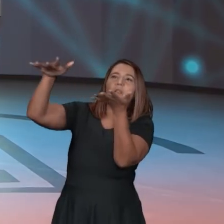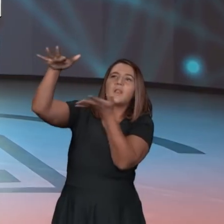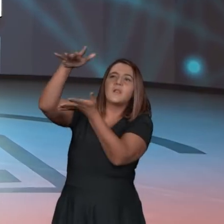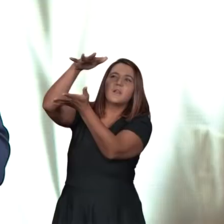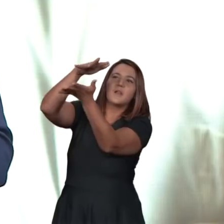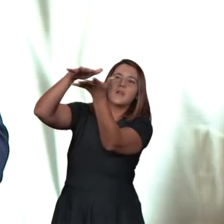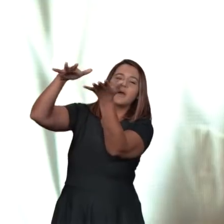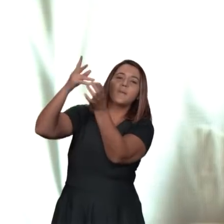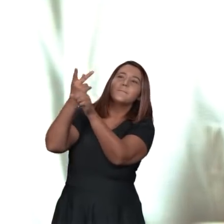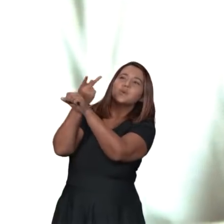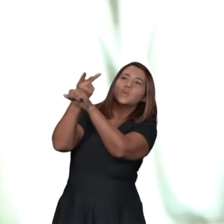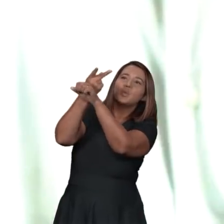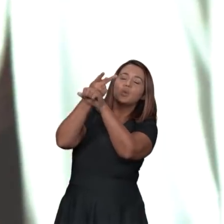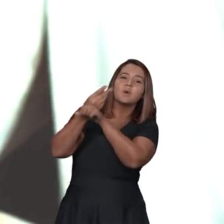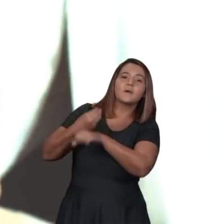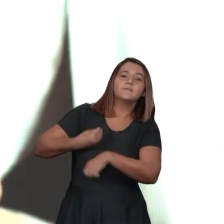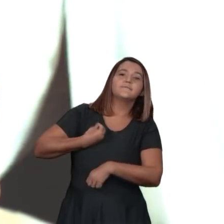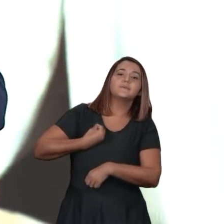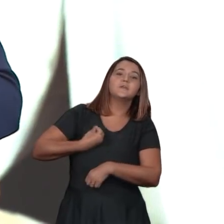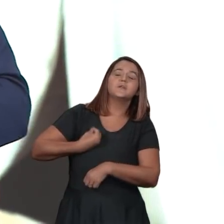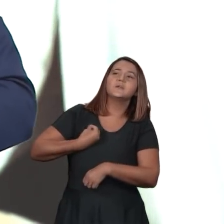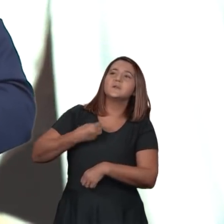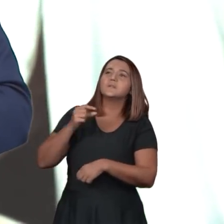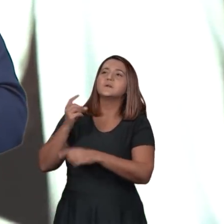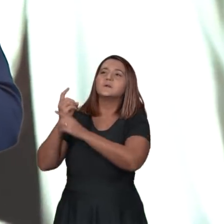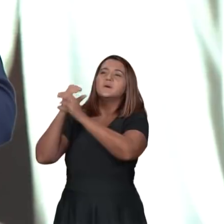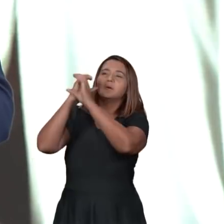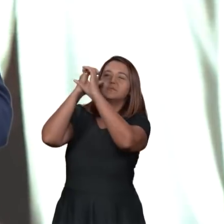O curioso é que há vários anos,